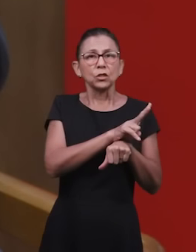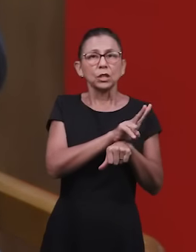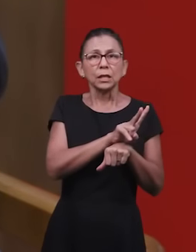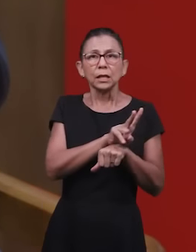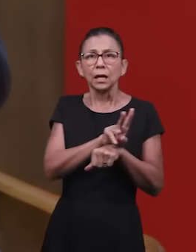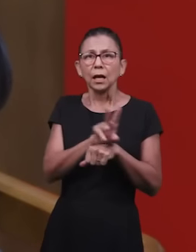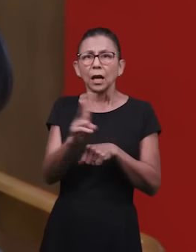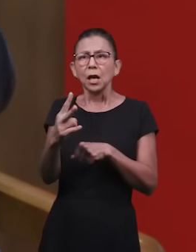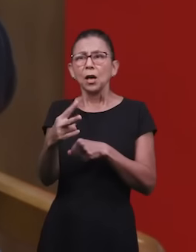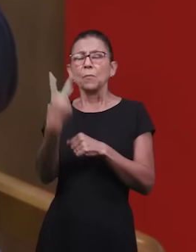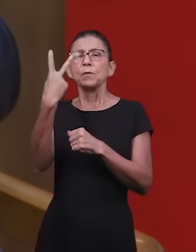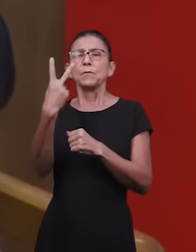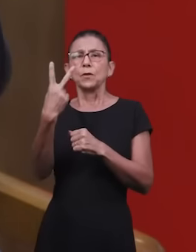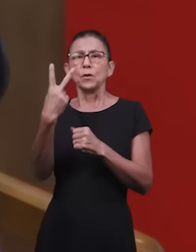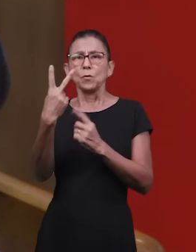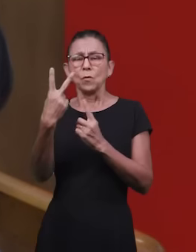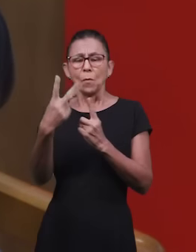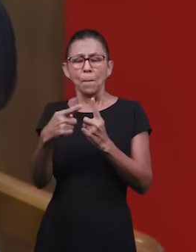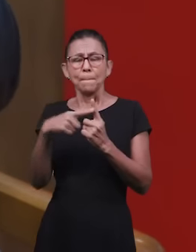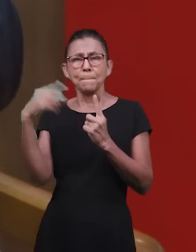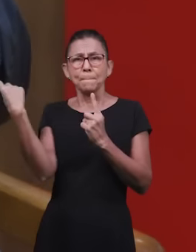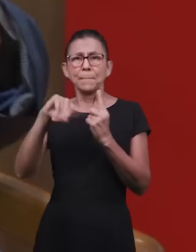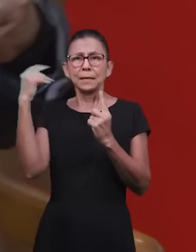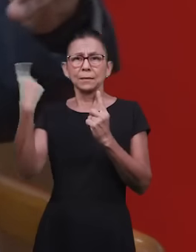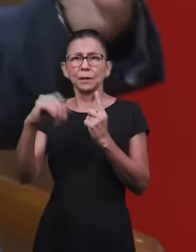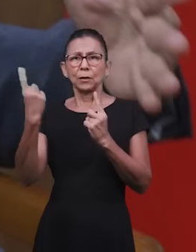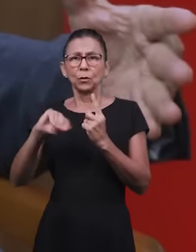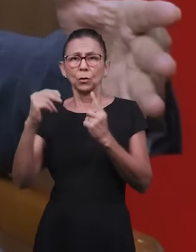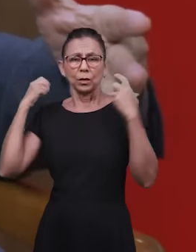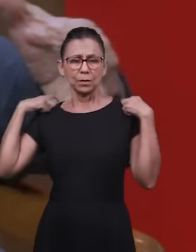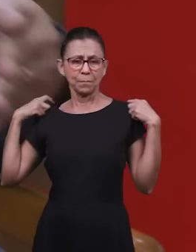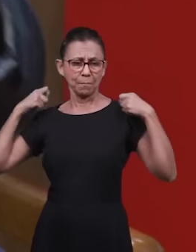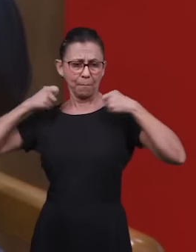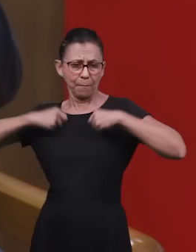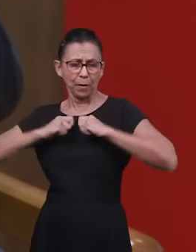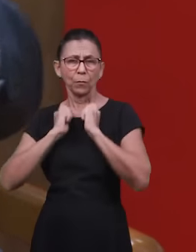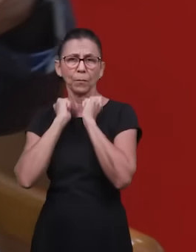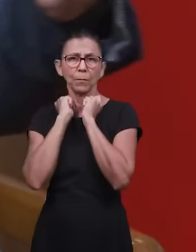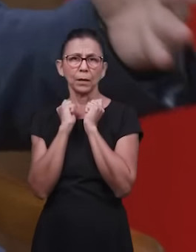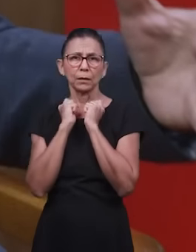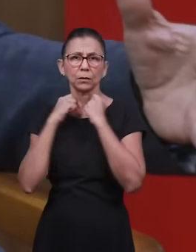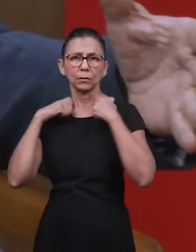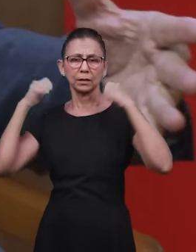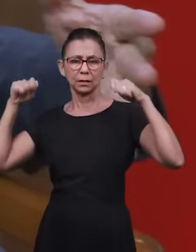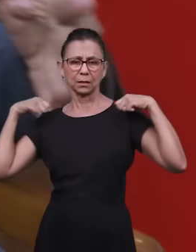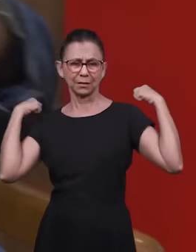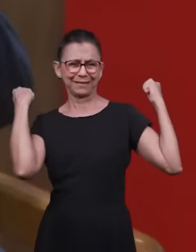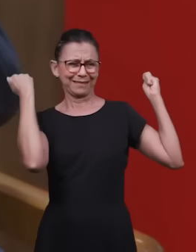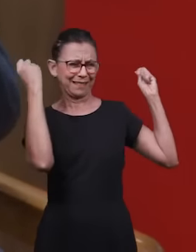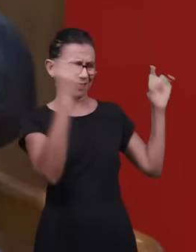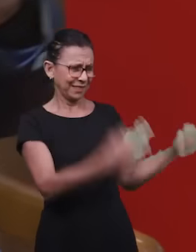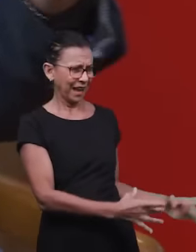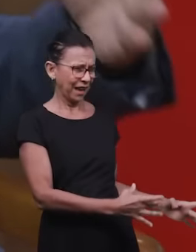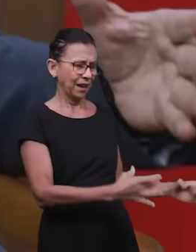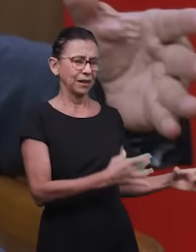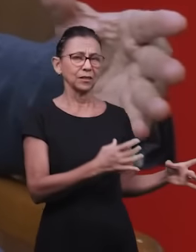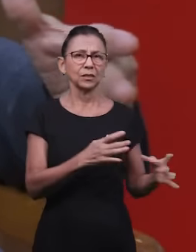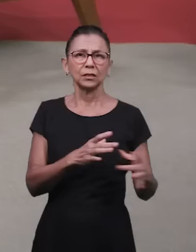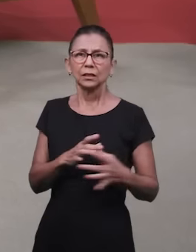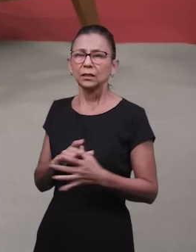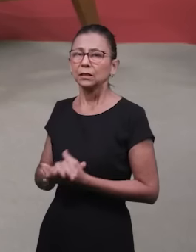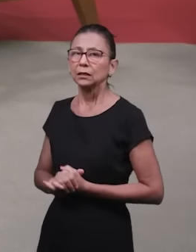manto aí pode se referir ao manto da salvação? Porque quando eles abdicam do profético, eles rejeitam o